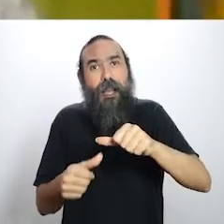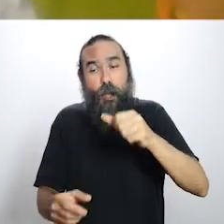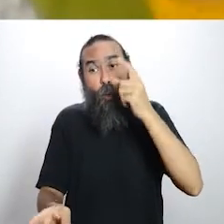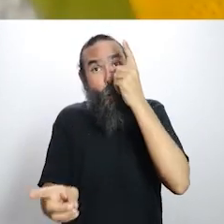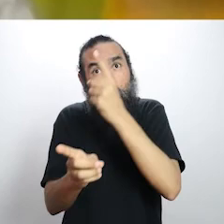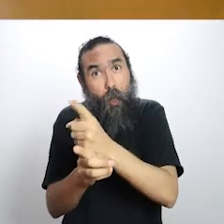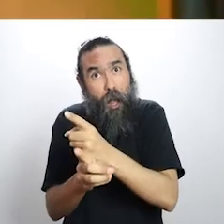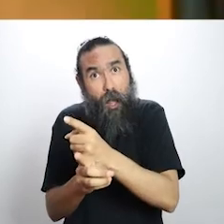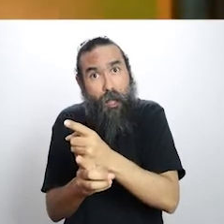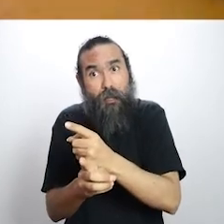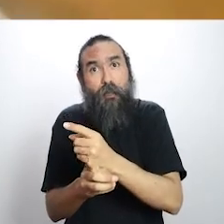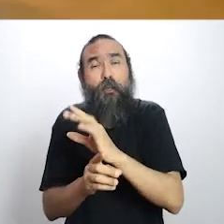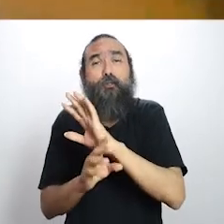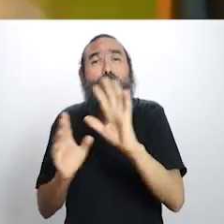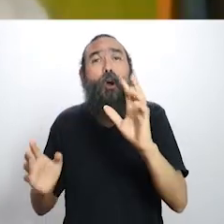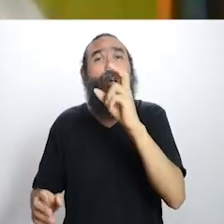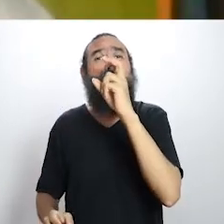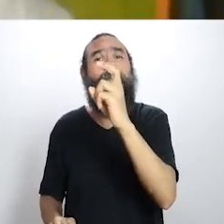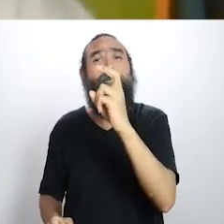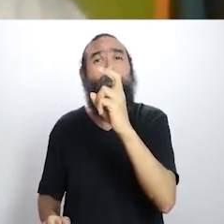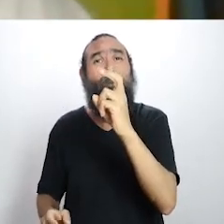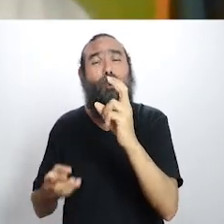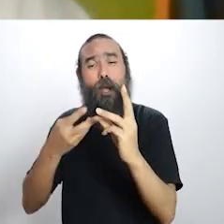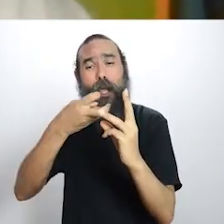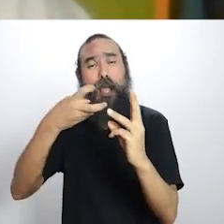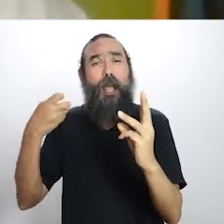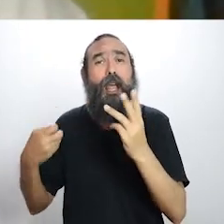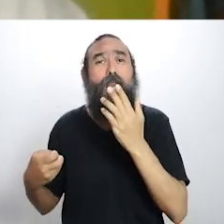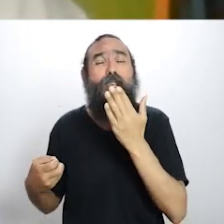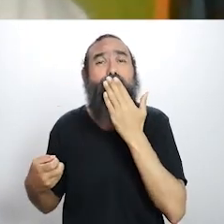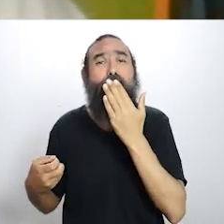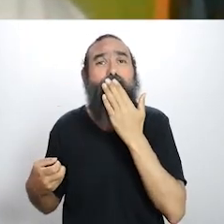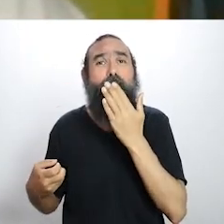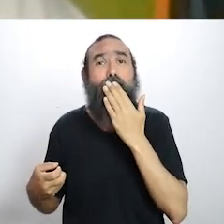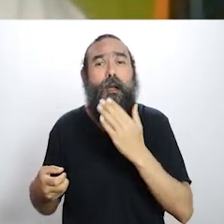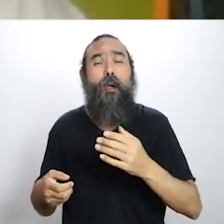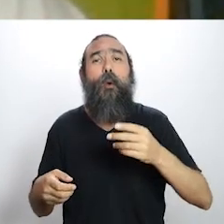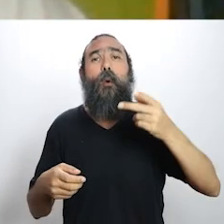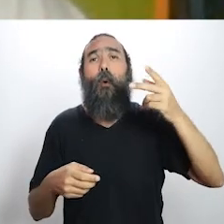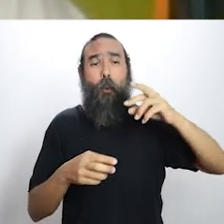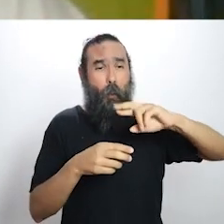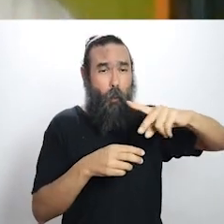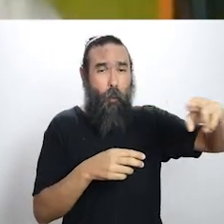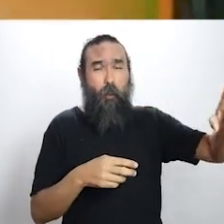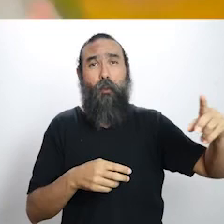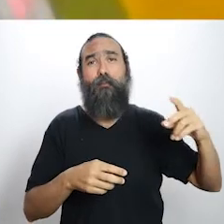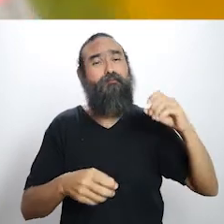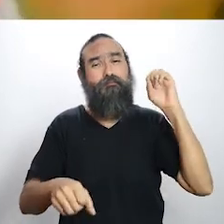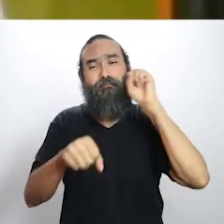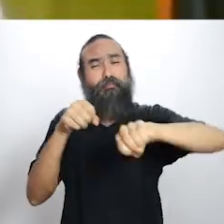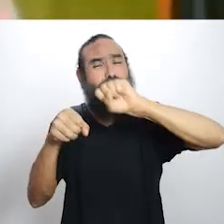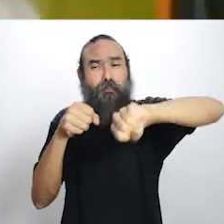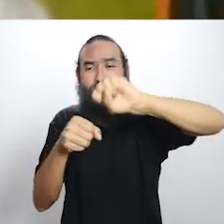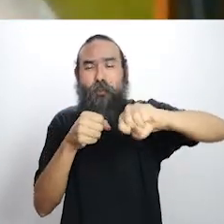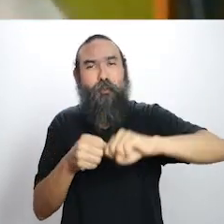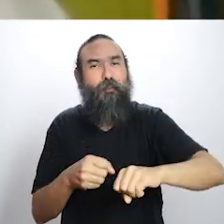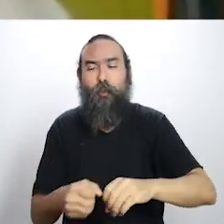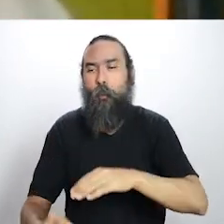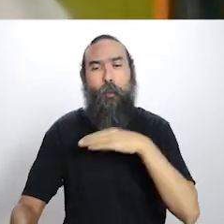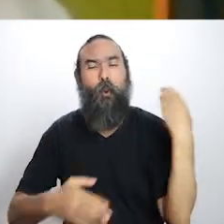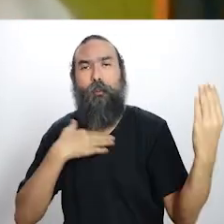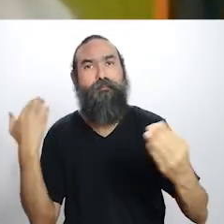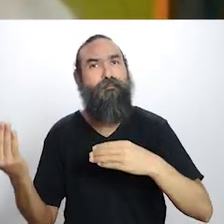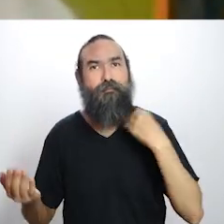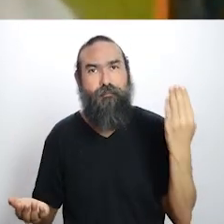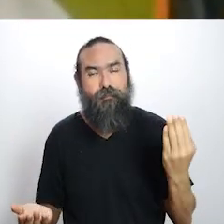em cavernas, cinco pessoas que tinham sobrevivido a um massacre muito grande na aldeia, e hoje eles têm a reserva aqui de 34